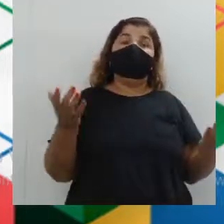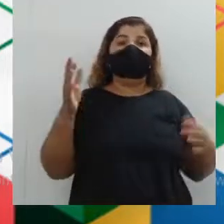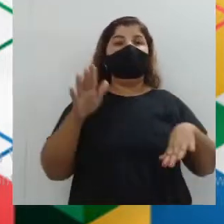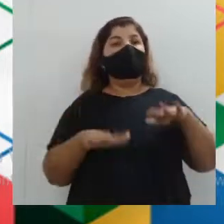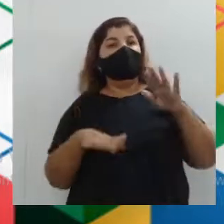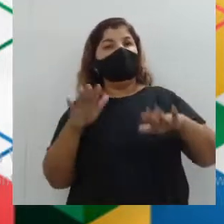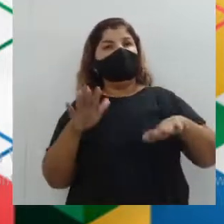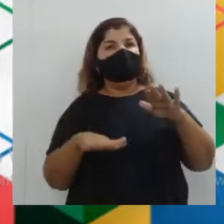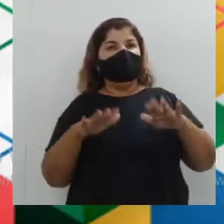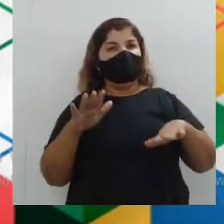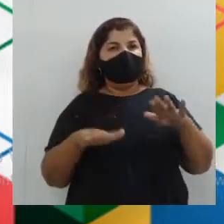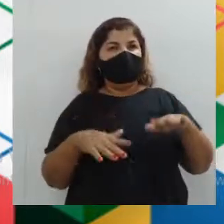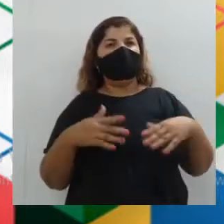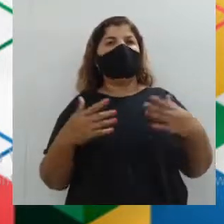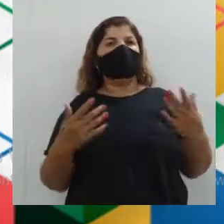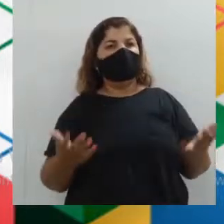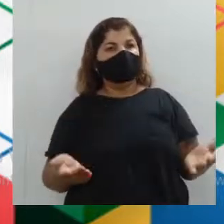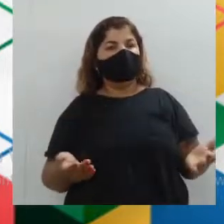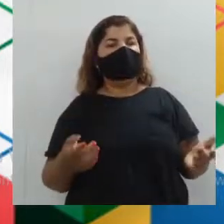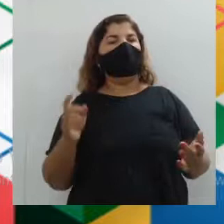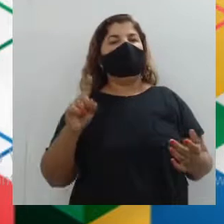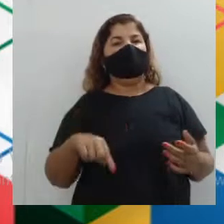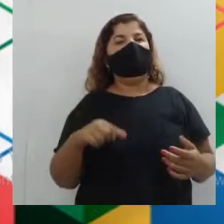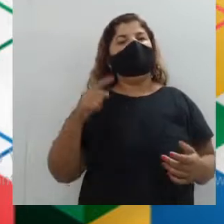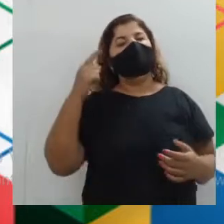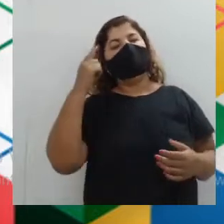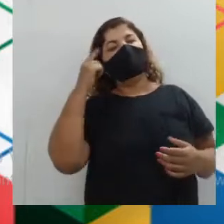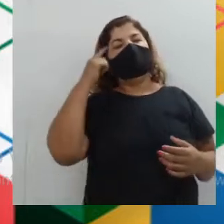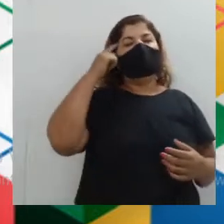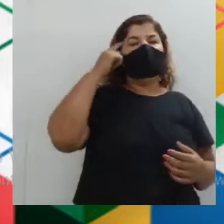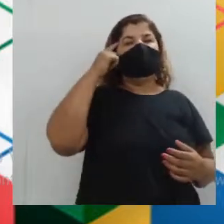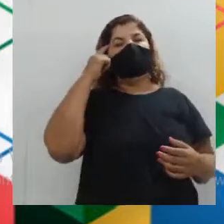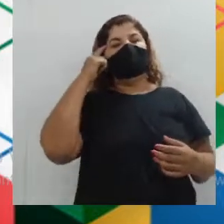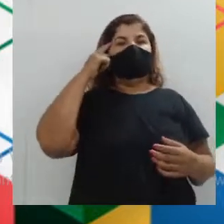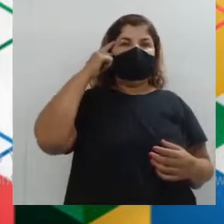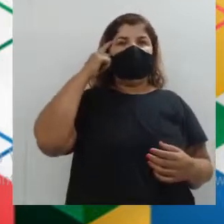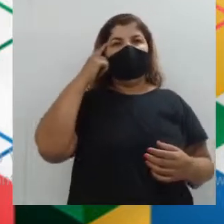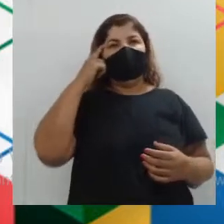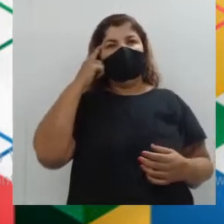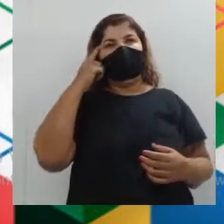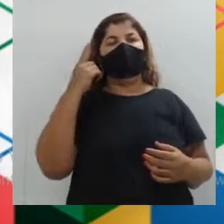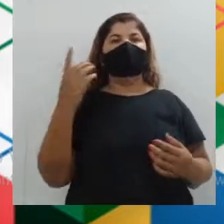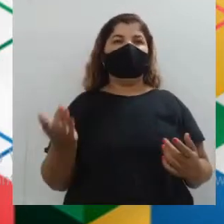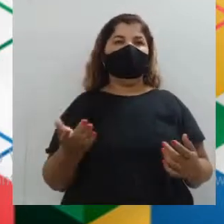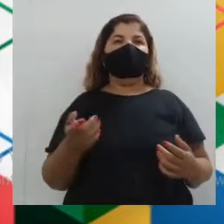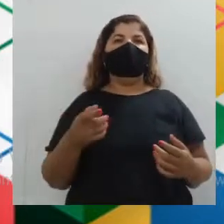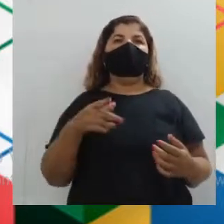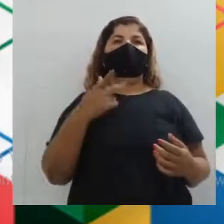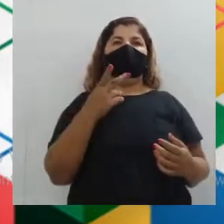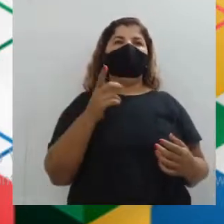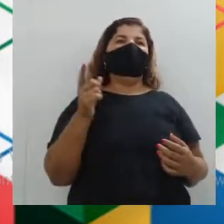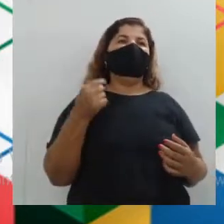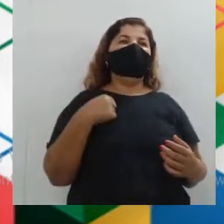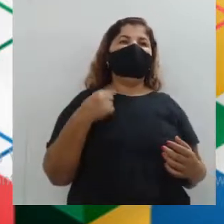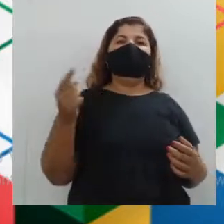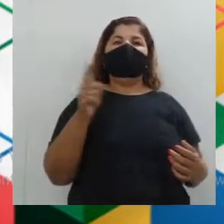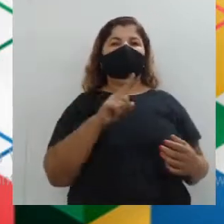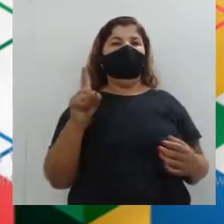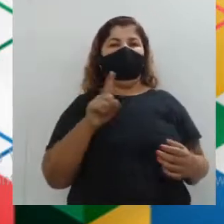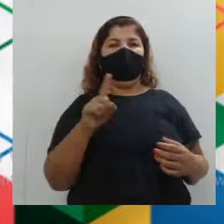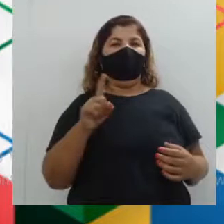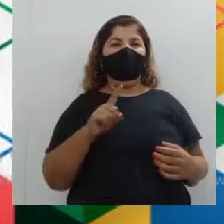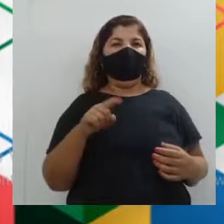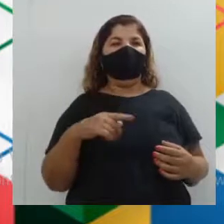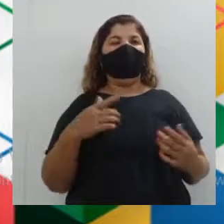talvez. Olha aí, o talvez, de dúvida. Também lá na frente, né, temos o não, que é de negação. A